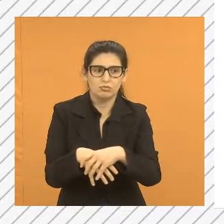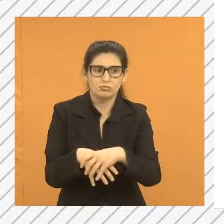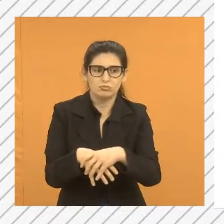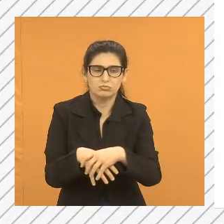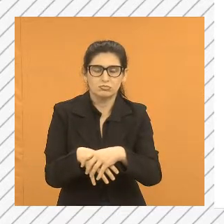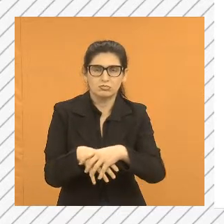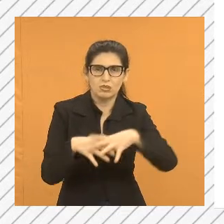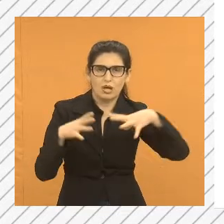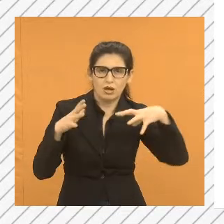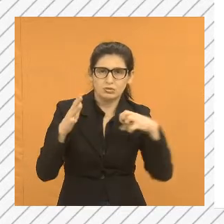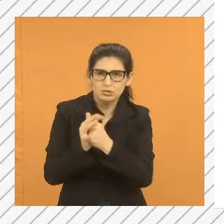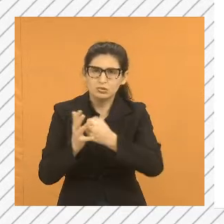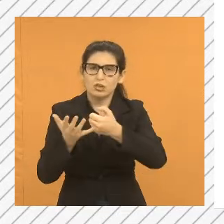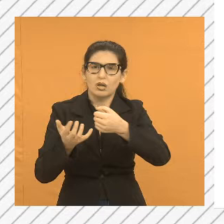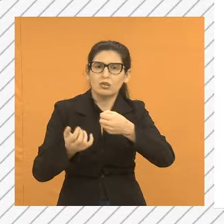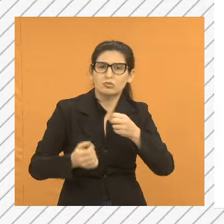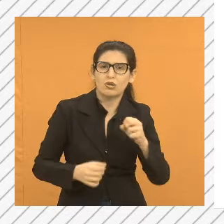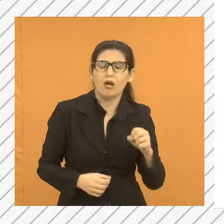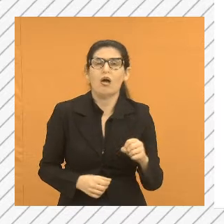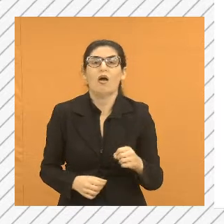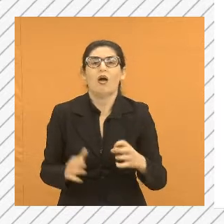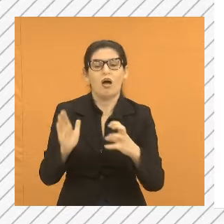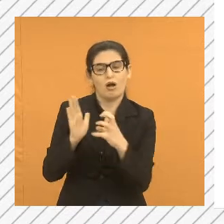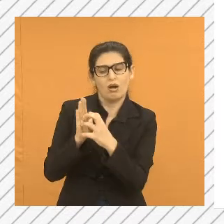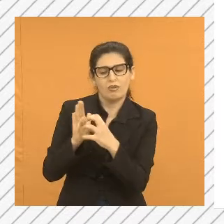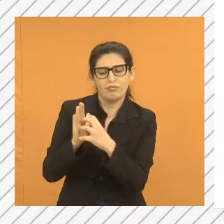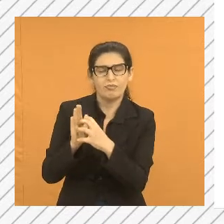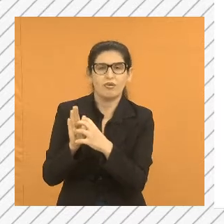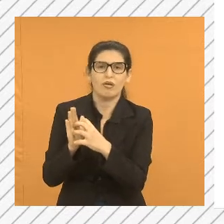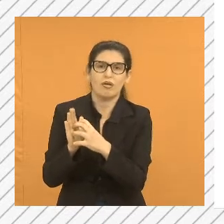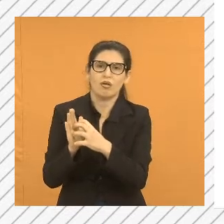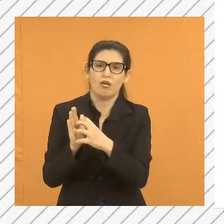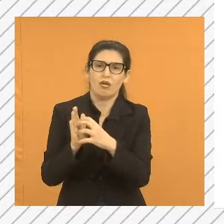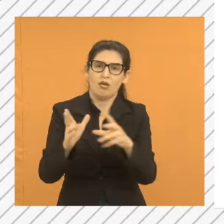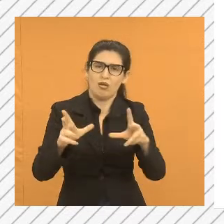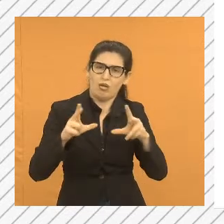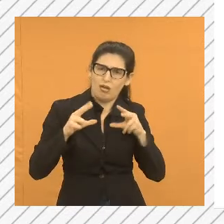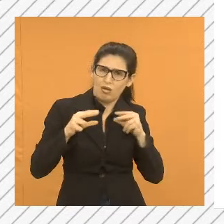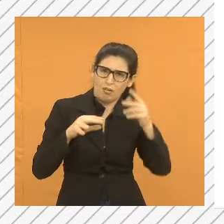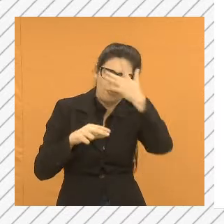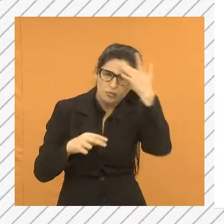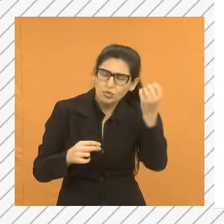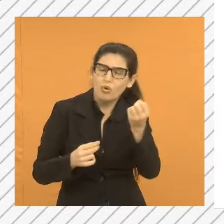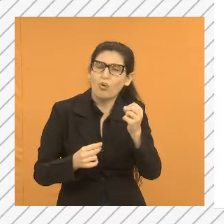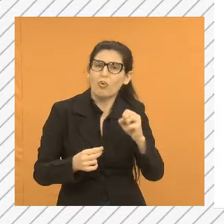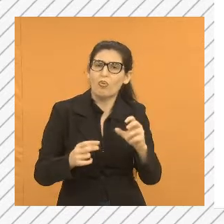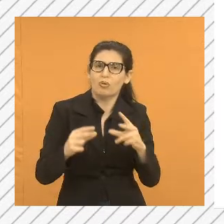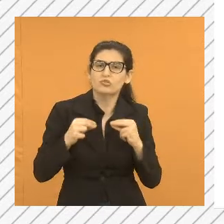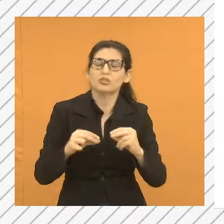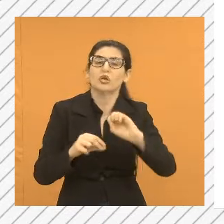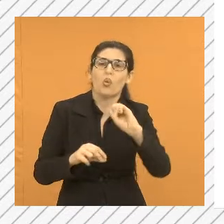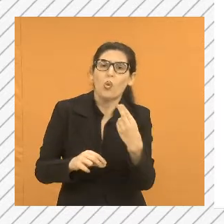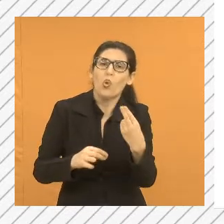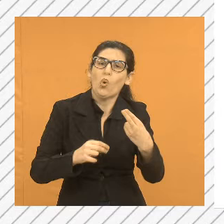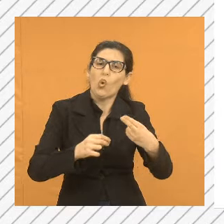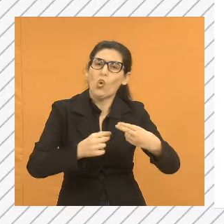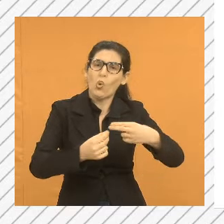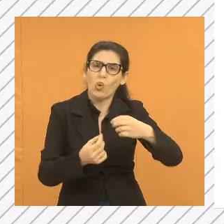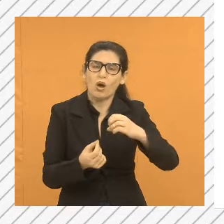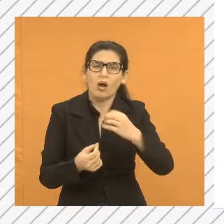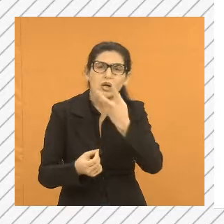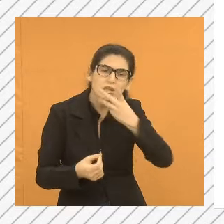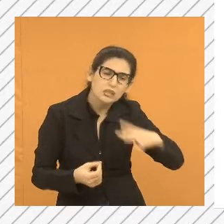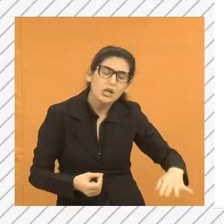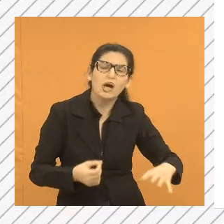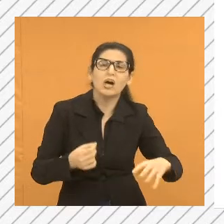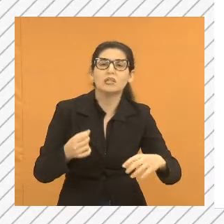acidente com material biológico, AIDS, HIV, acidente com animais peçonhentos, atendimento antirrábico, coqueluche, crianças expostas